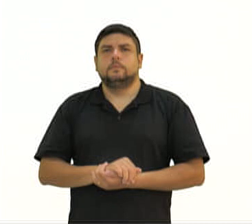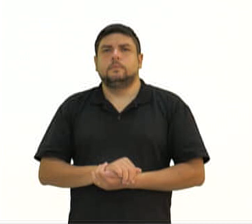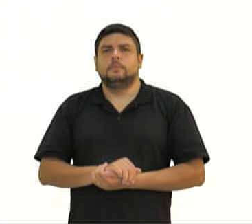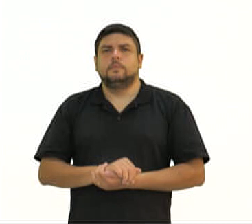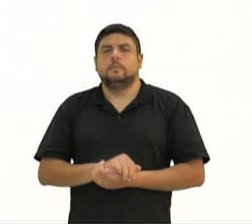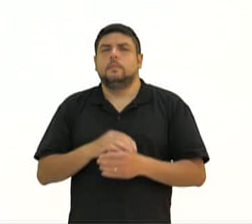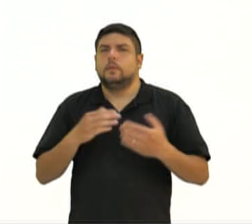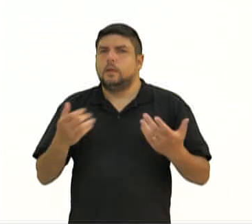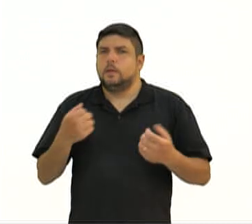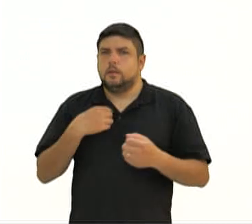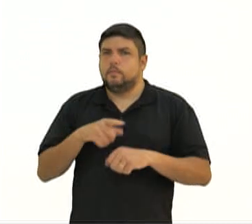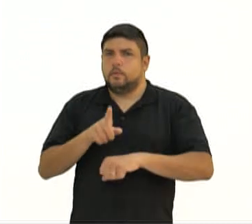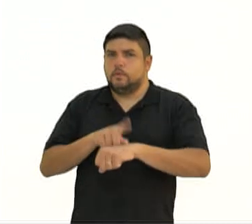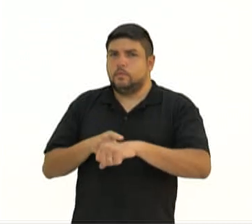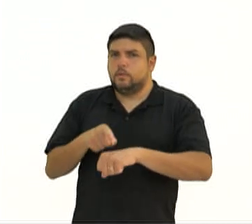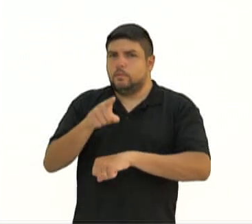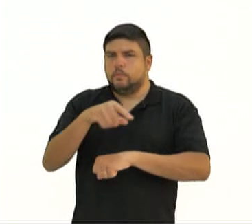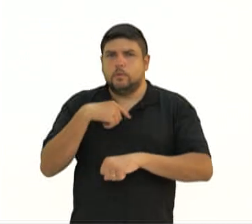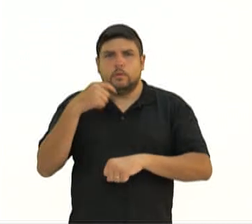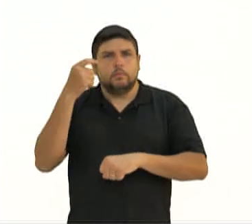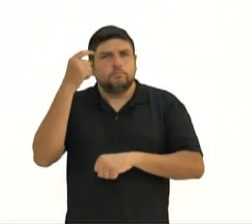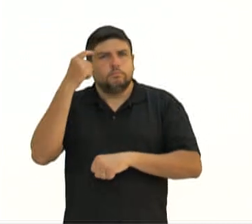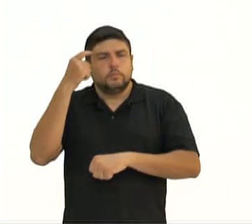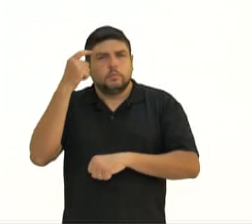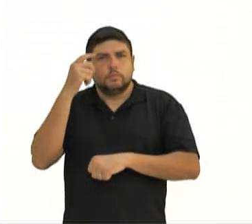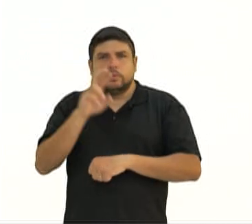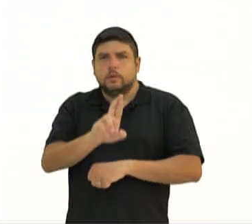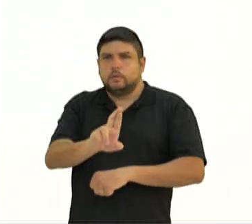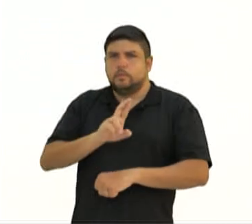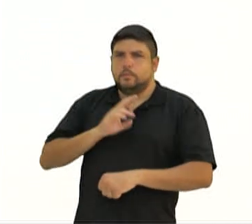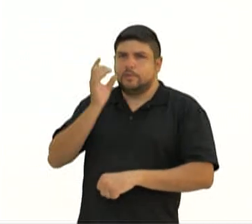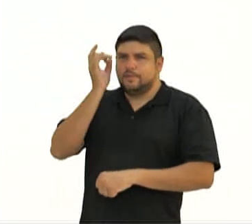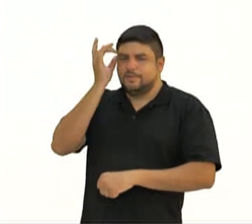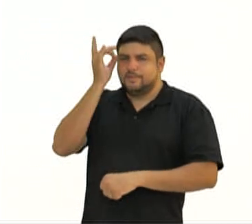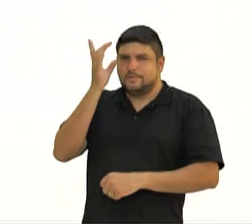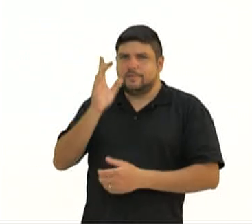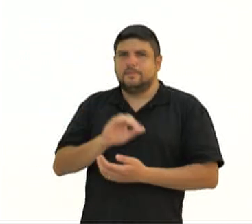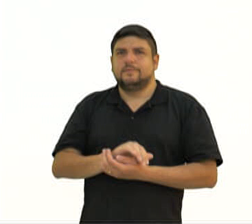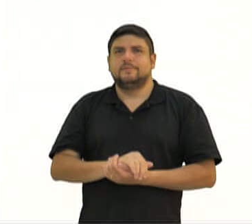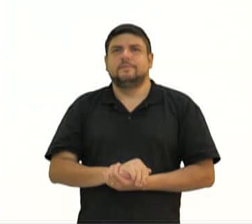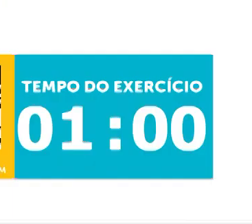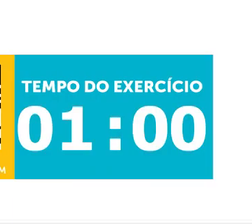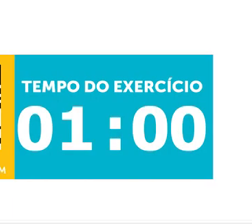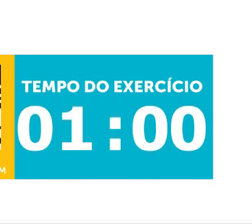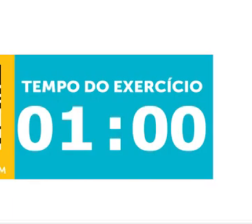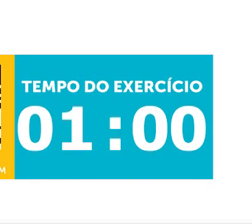e tabas. Vou dar um tempinho para vocês responderem, que está muito fácil também.